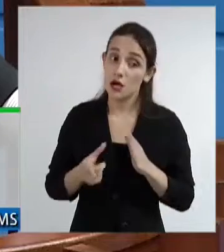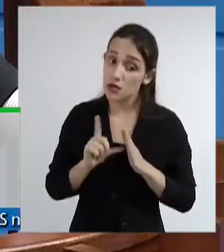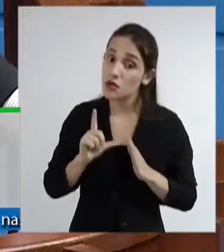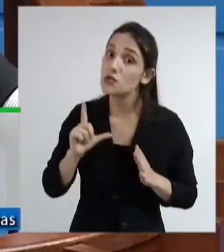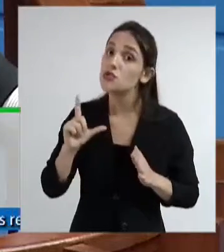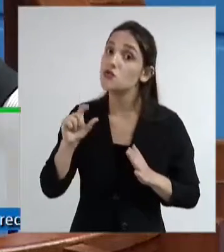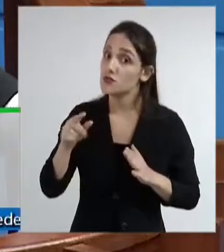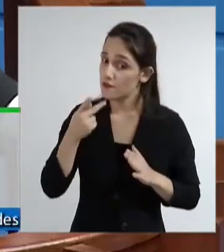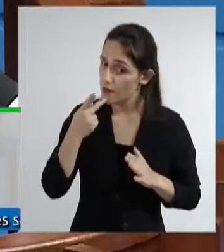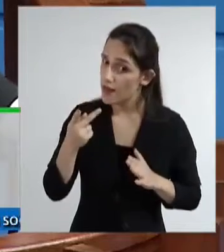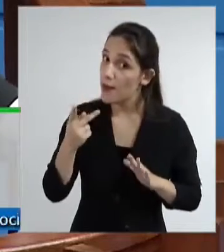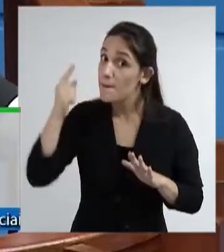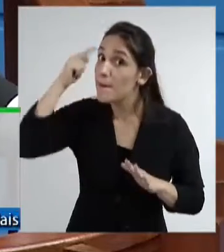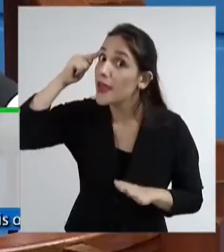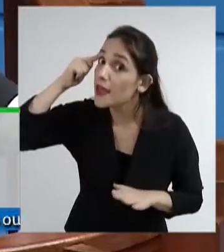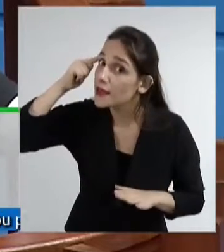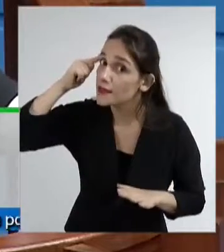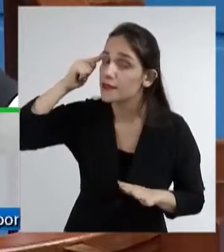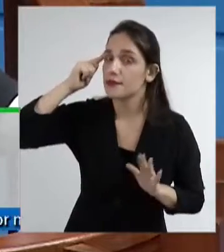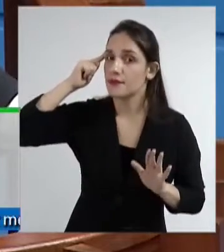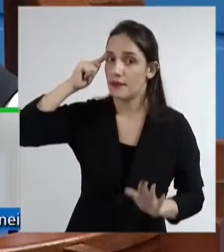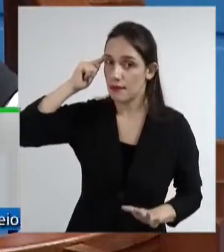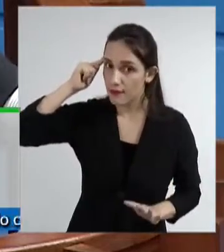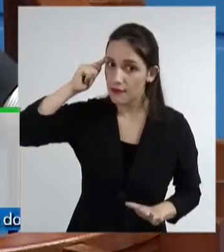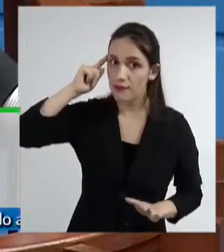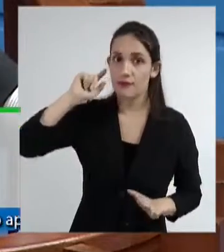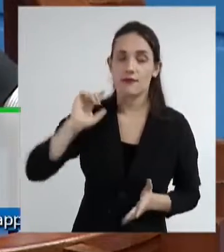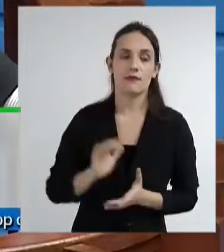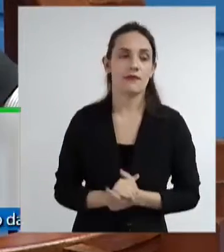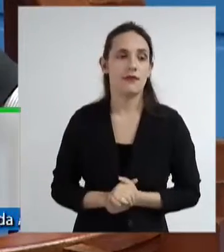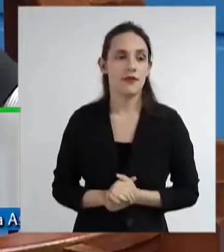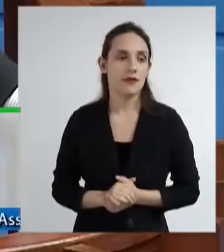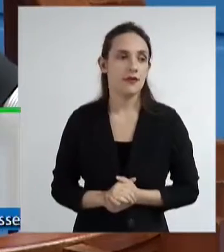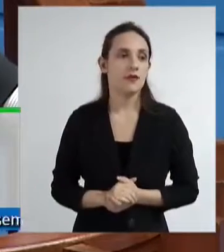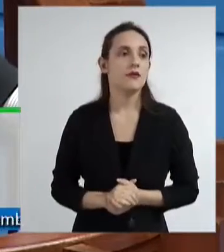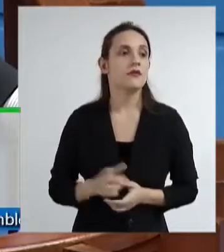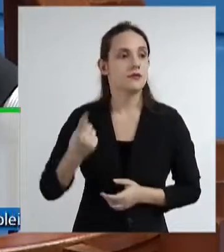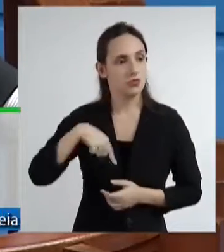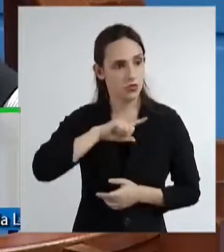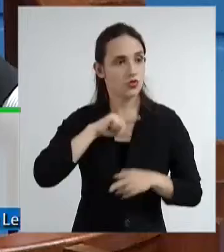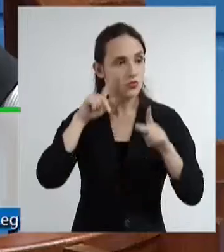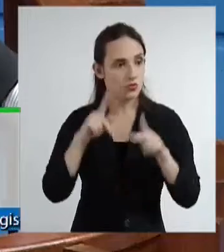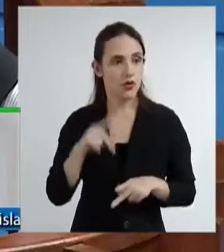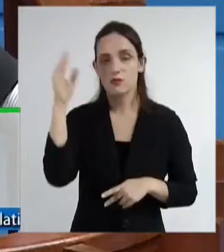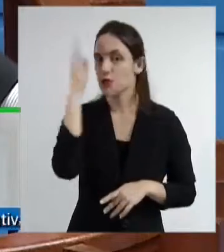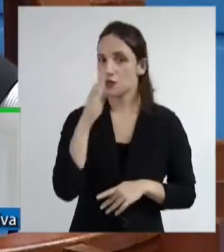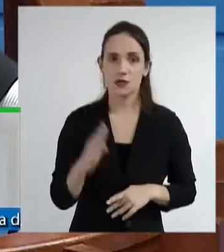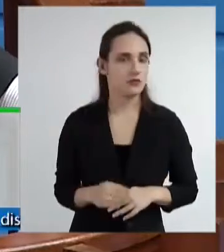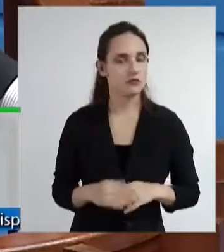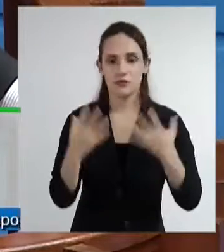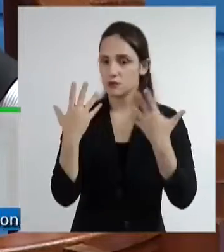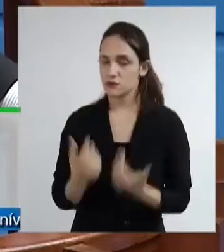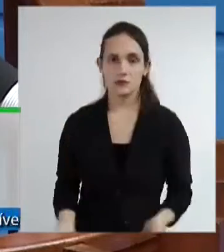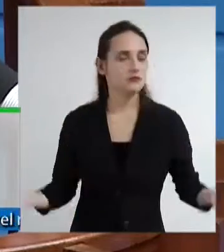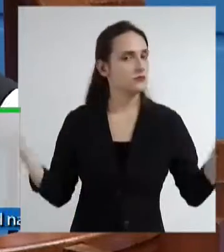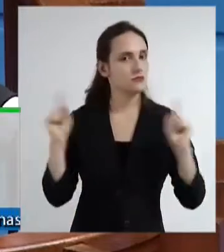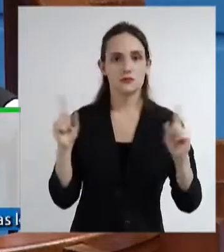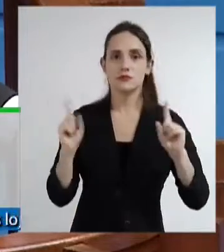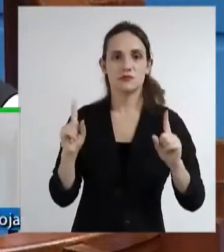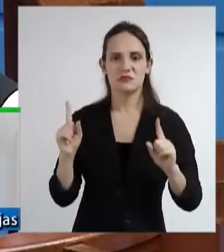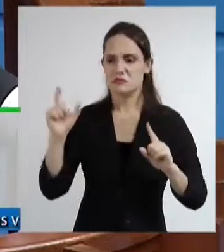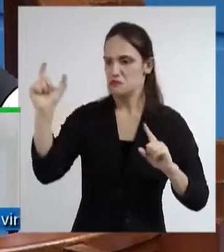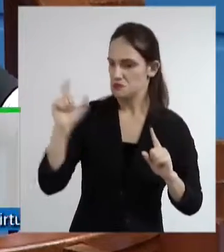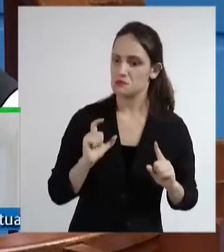alguma coisa, pense melhor. E nós, povo brasileiro, não podemos aceitar